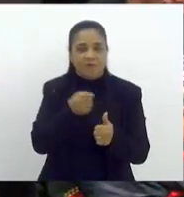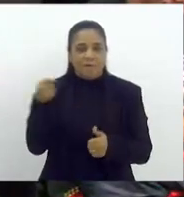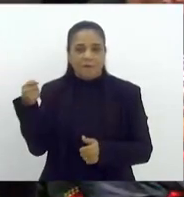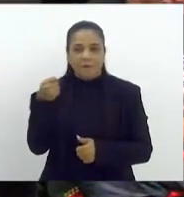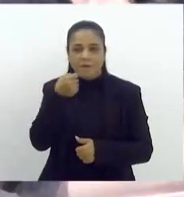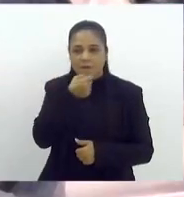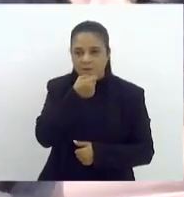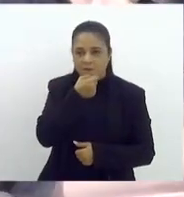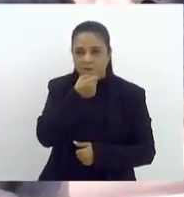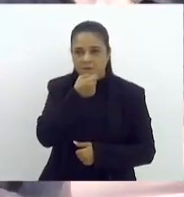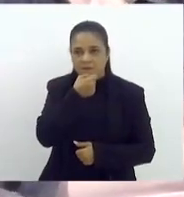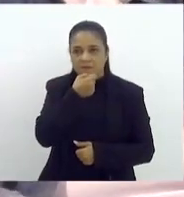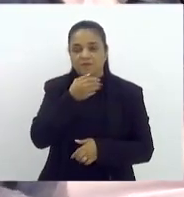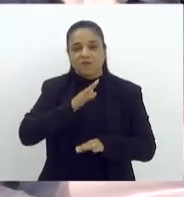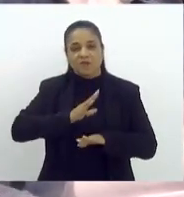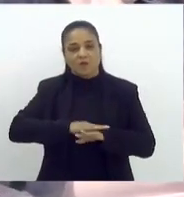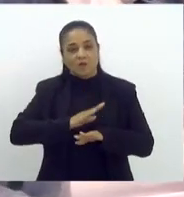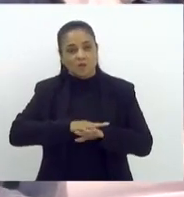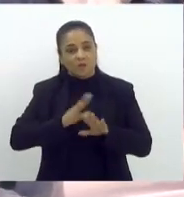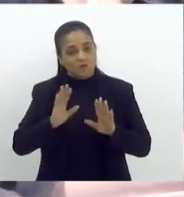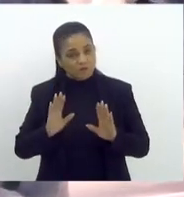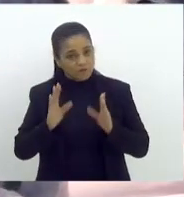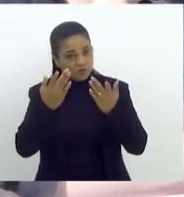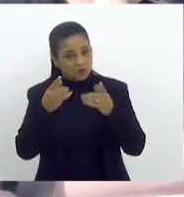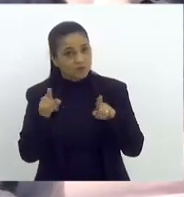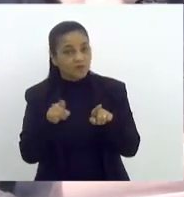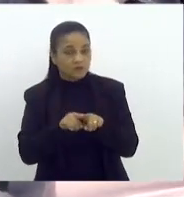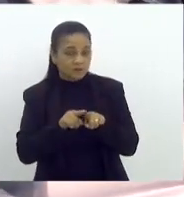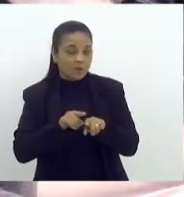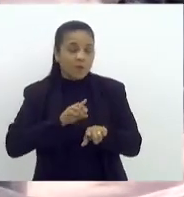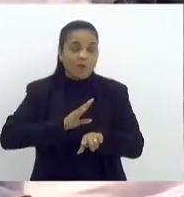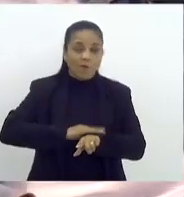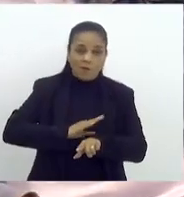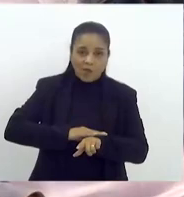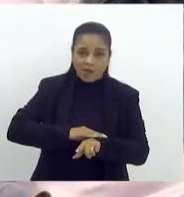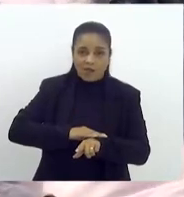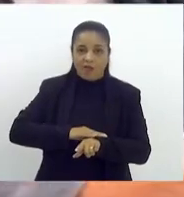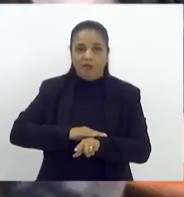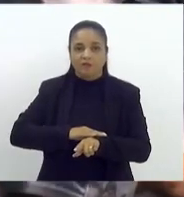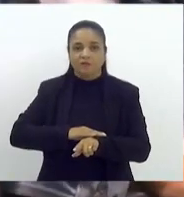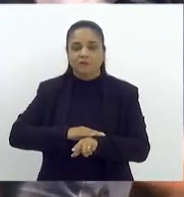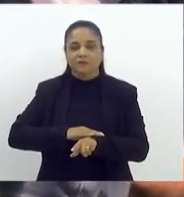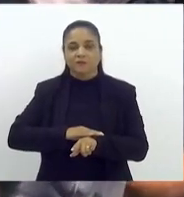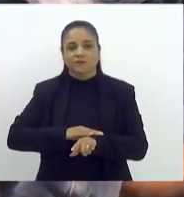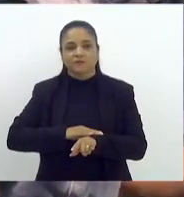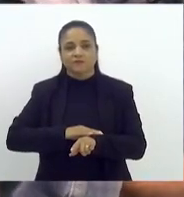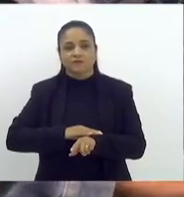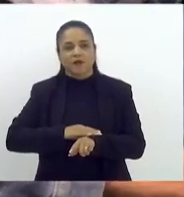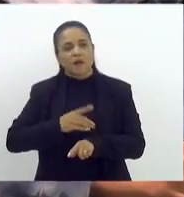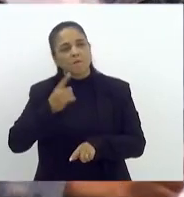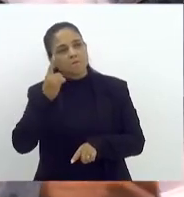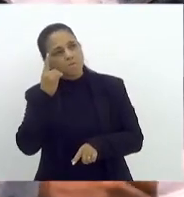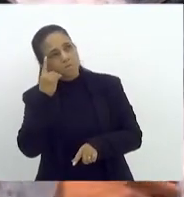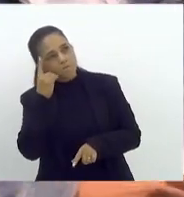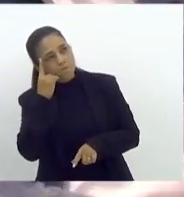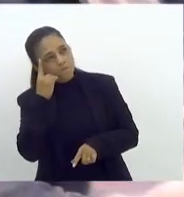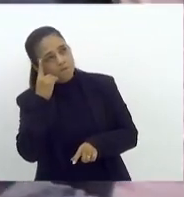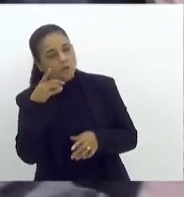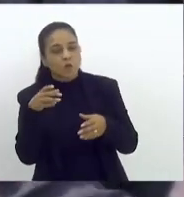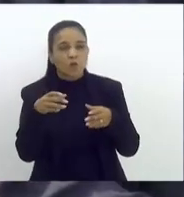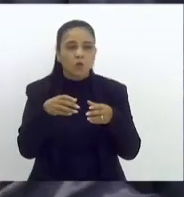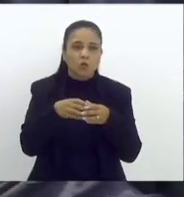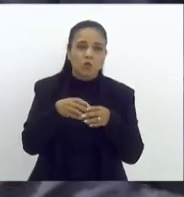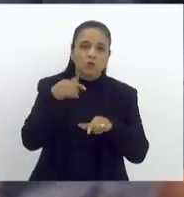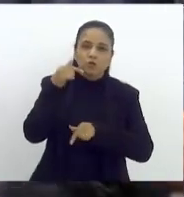Afinal Esse é um momento festivo mas é um momento também que a gente vai começando a pensar o que será o grupo de